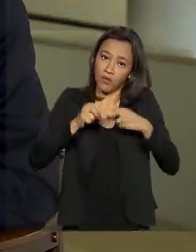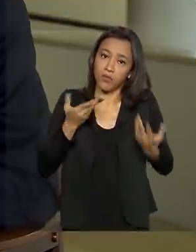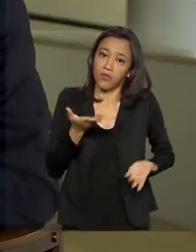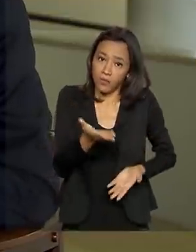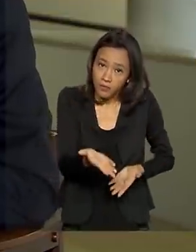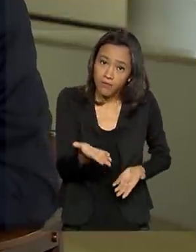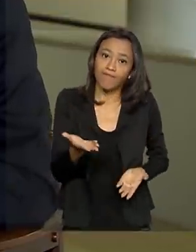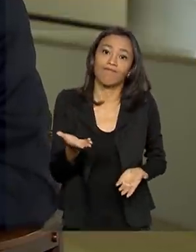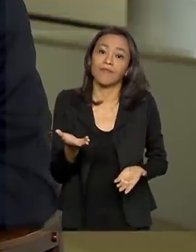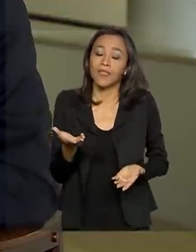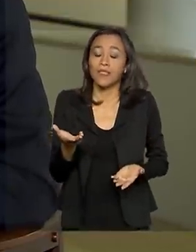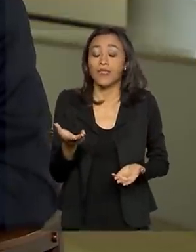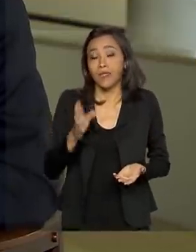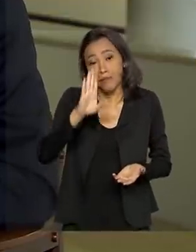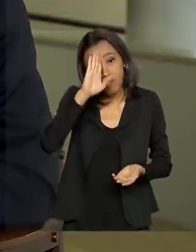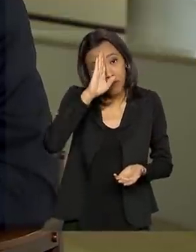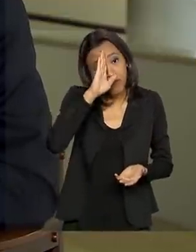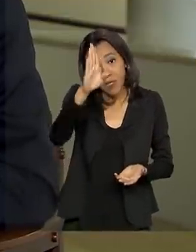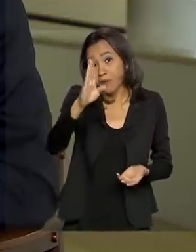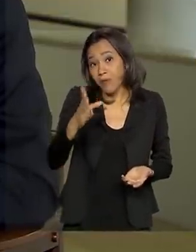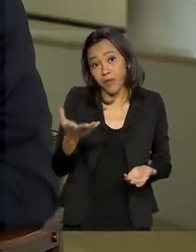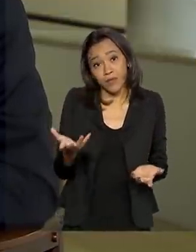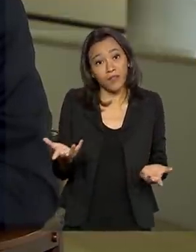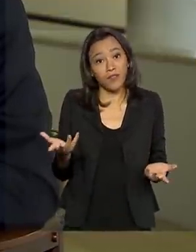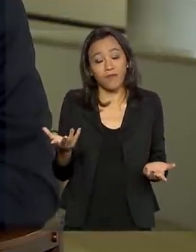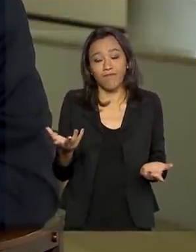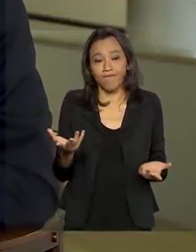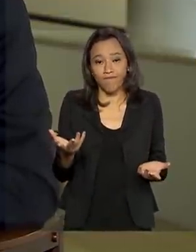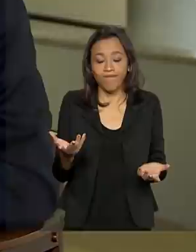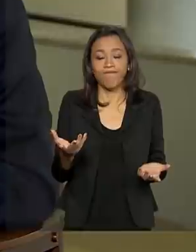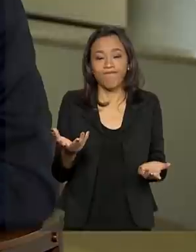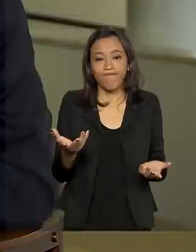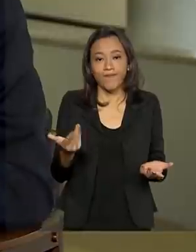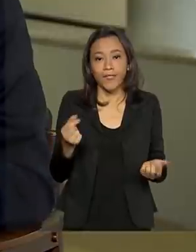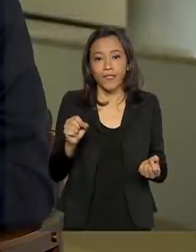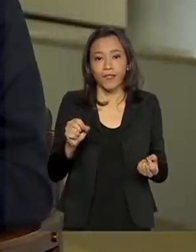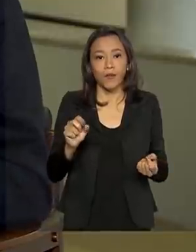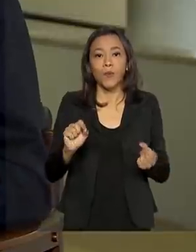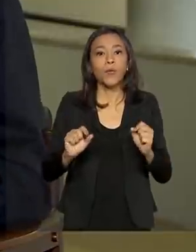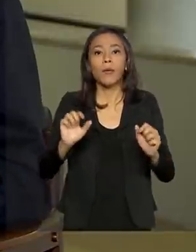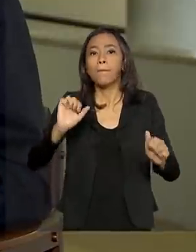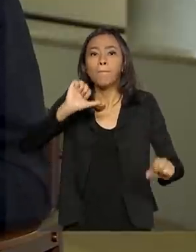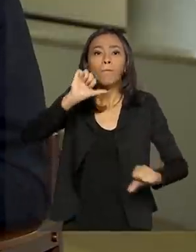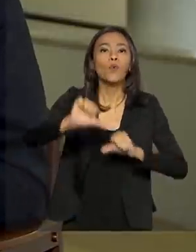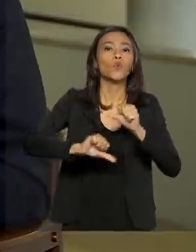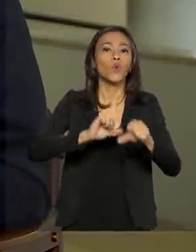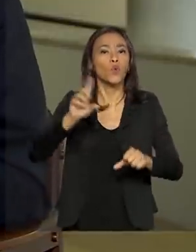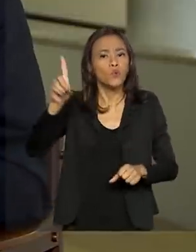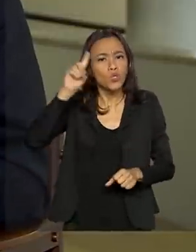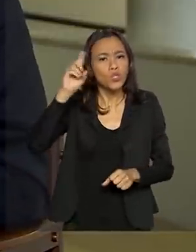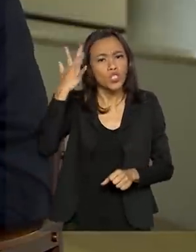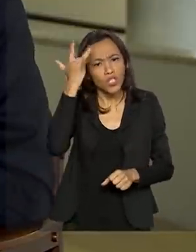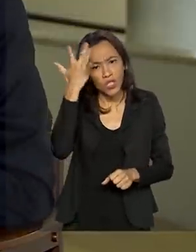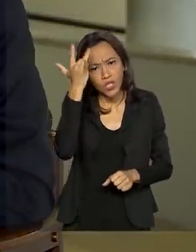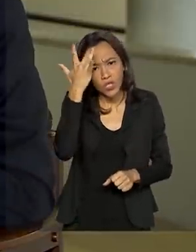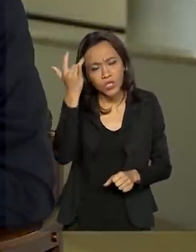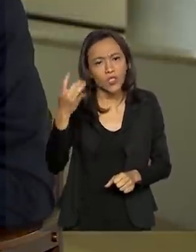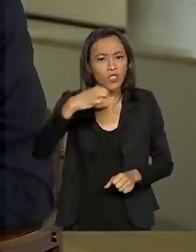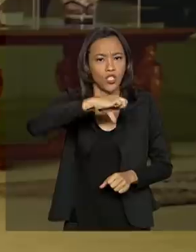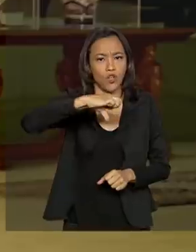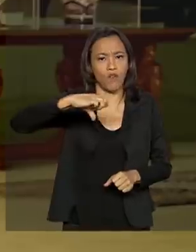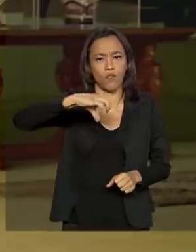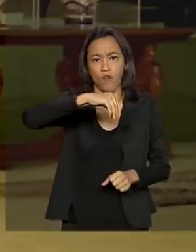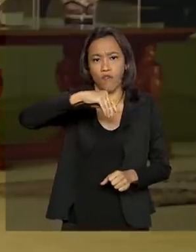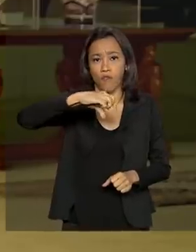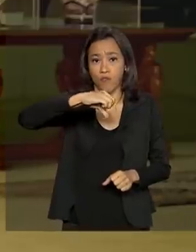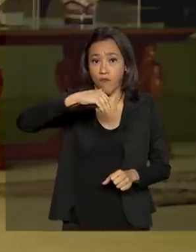providências principalmente obrigaram a mudar o dia a dia de 90% dos brasileiros.